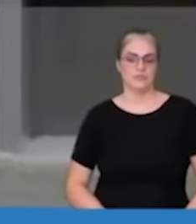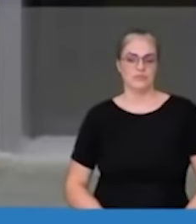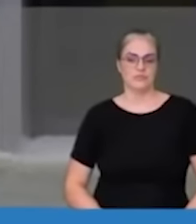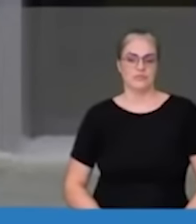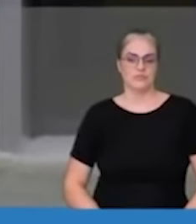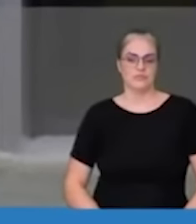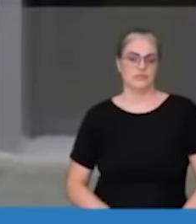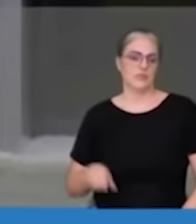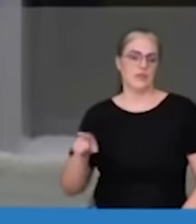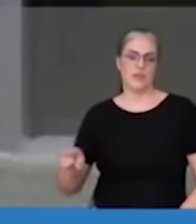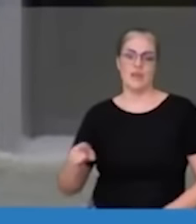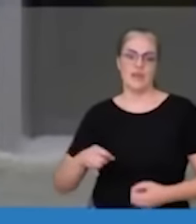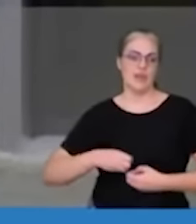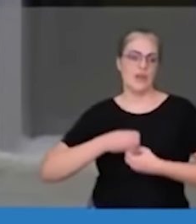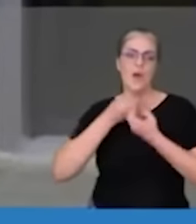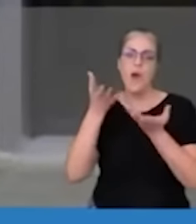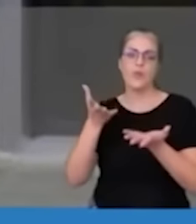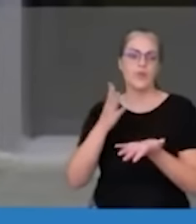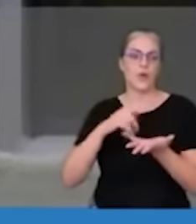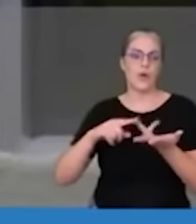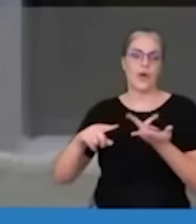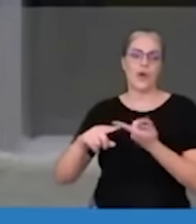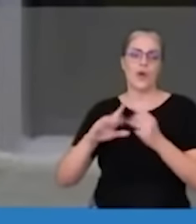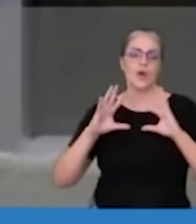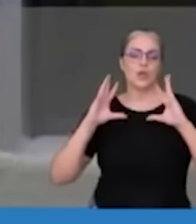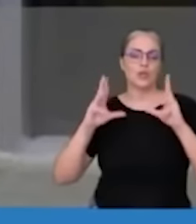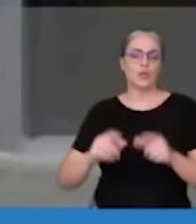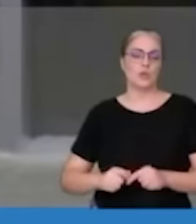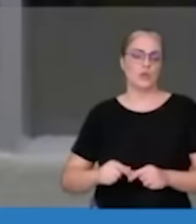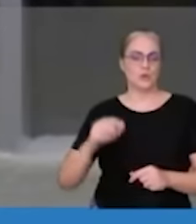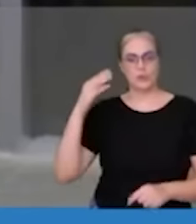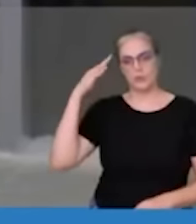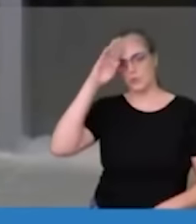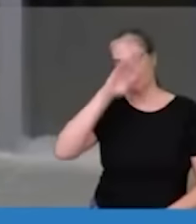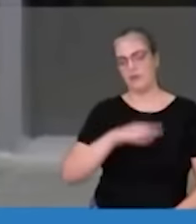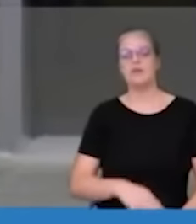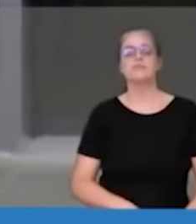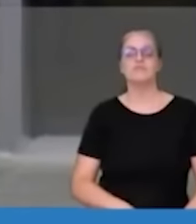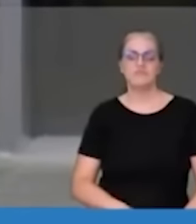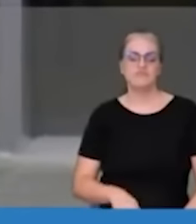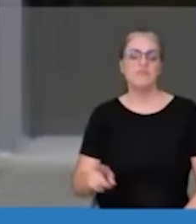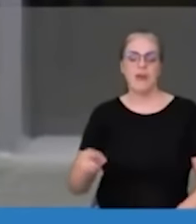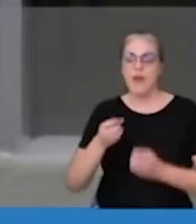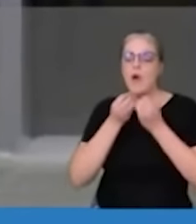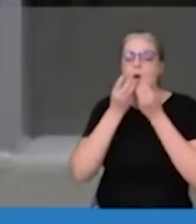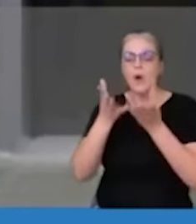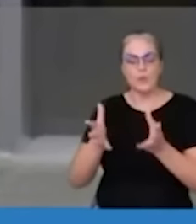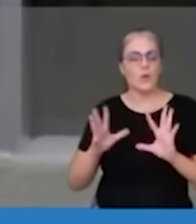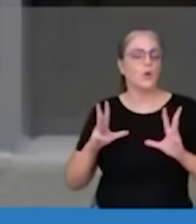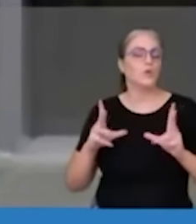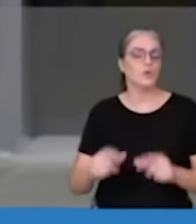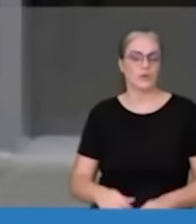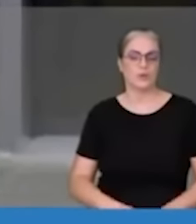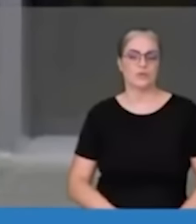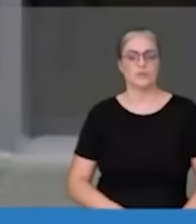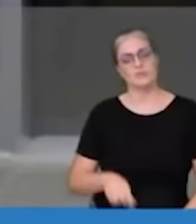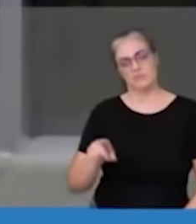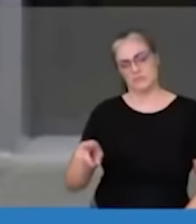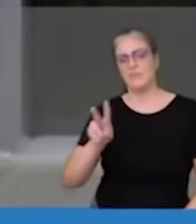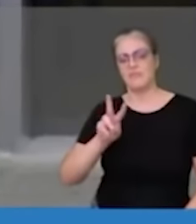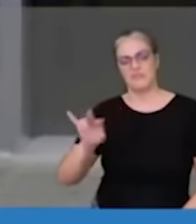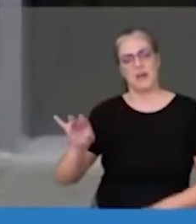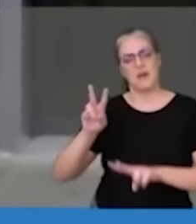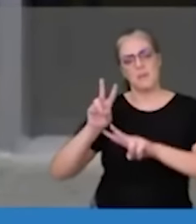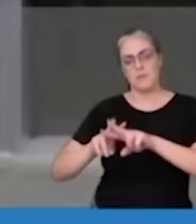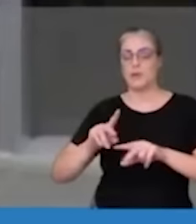com a mão no bolso. Ou seja, contou tudo! Entende? Isso, e esse cara também vai ser condenado, mas o